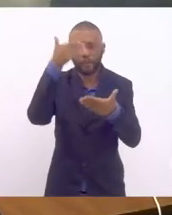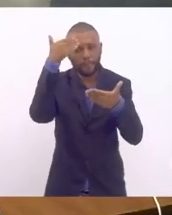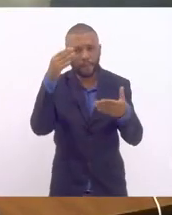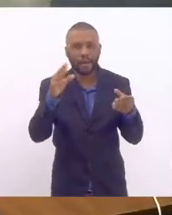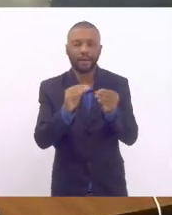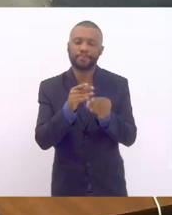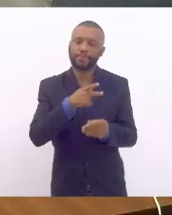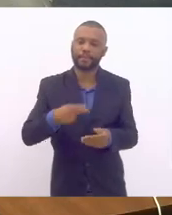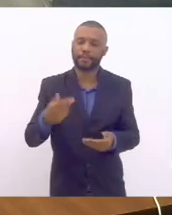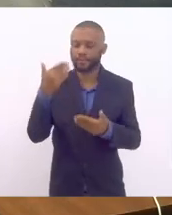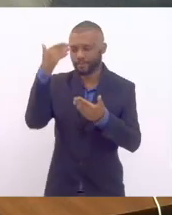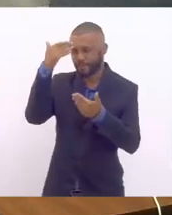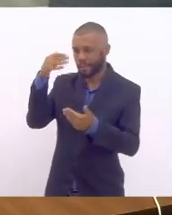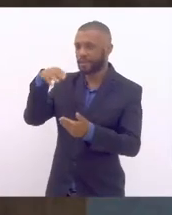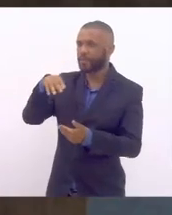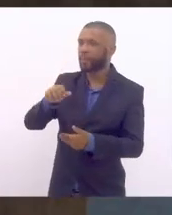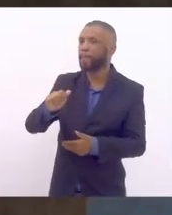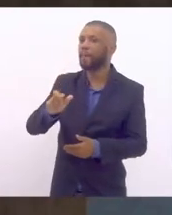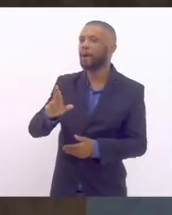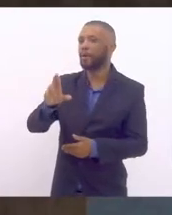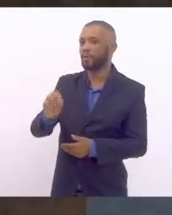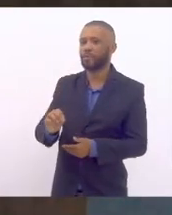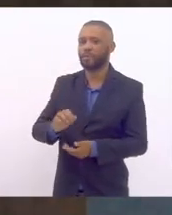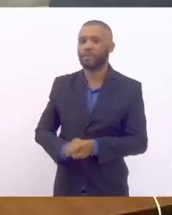Obrigado Mauro a